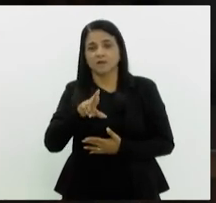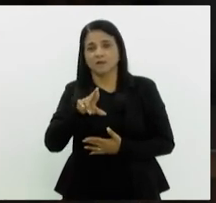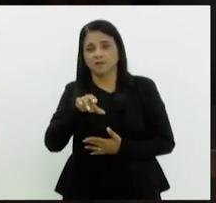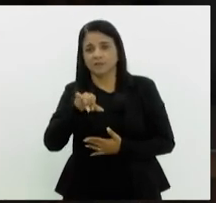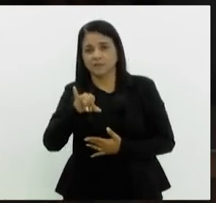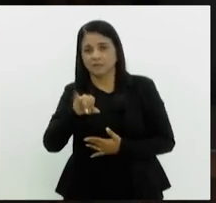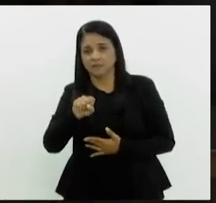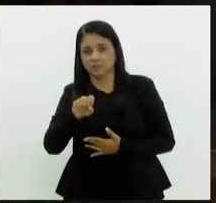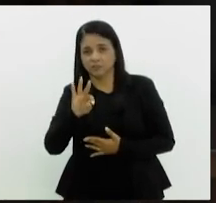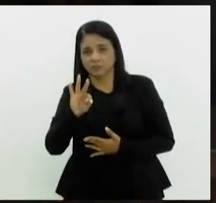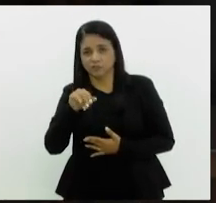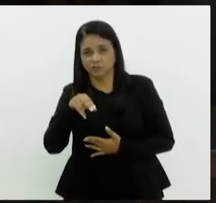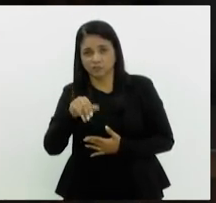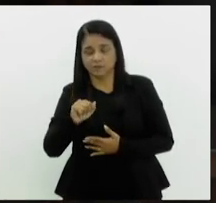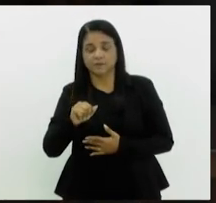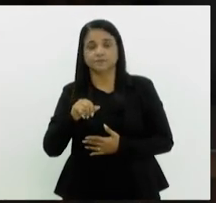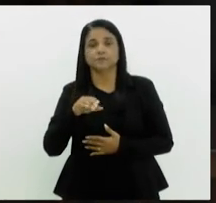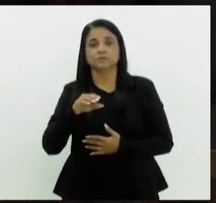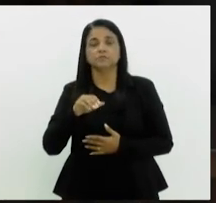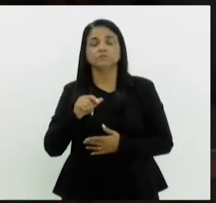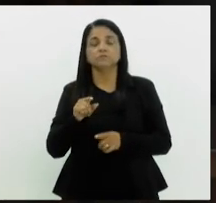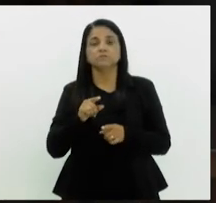Wart, da editora